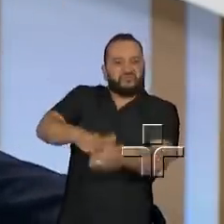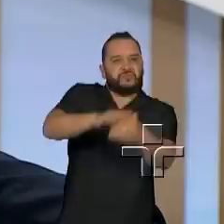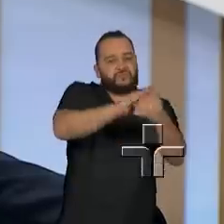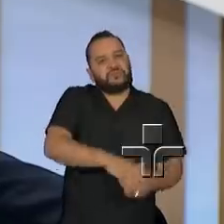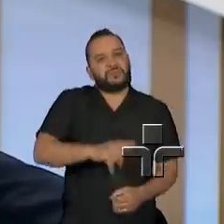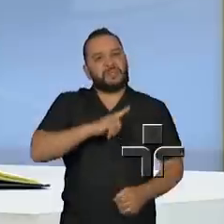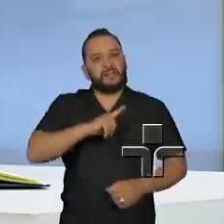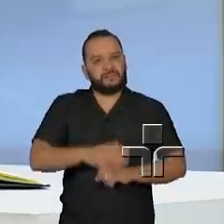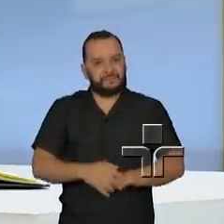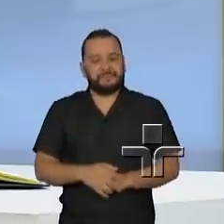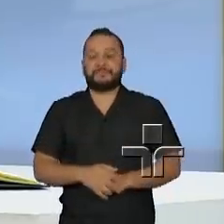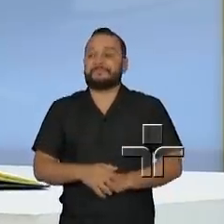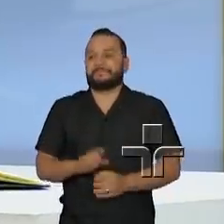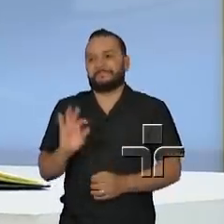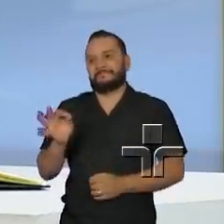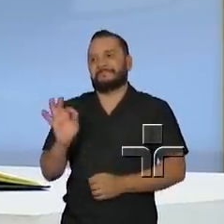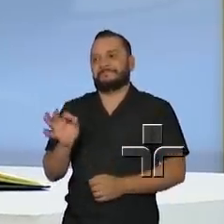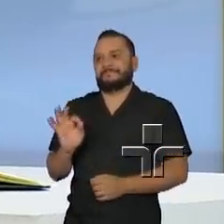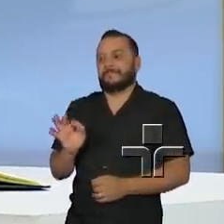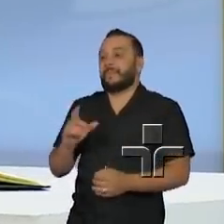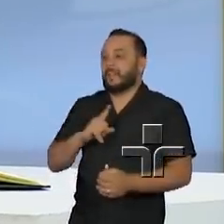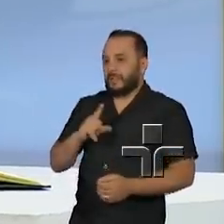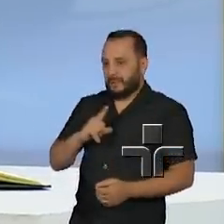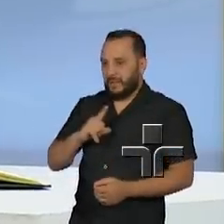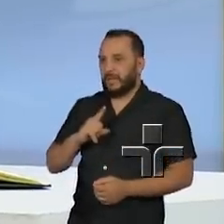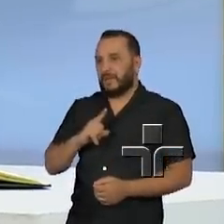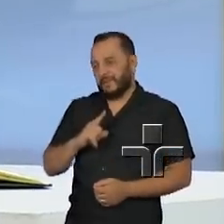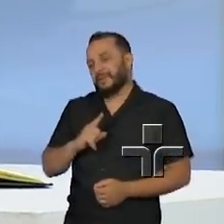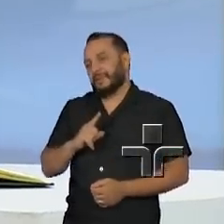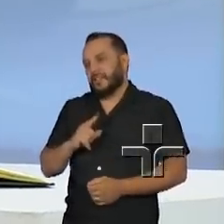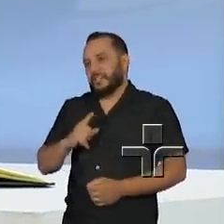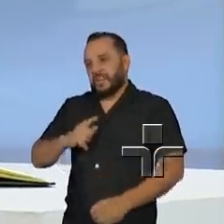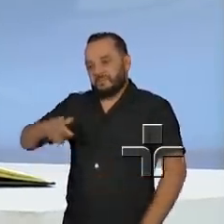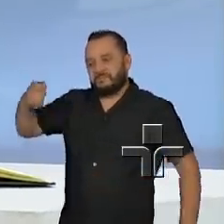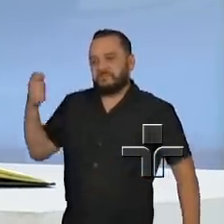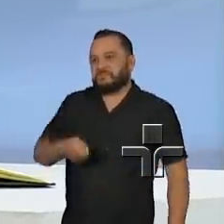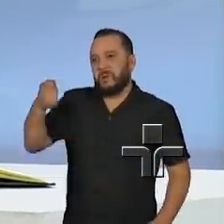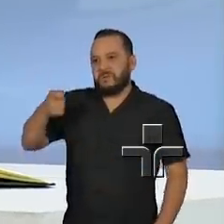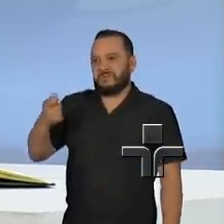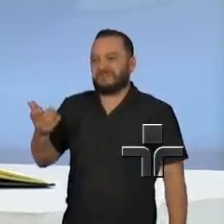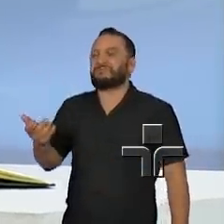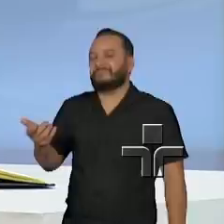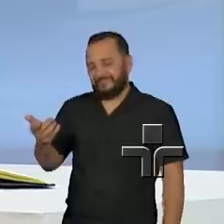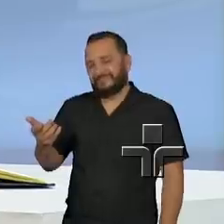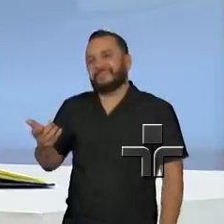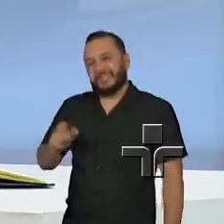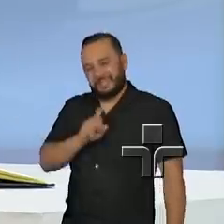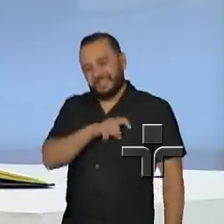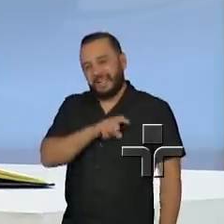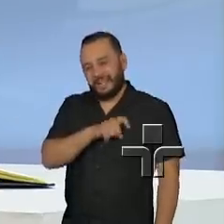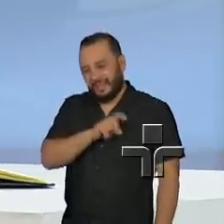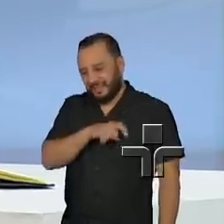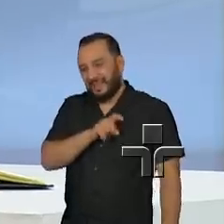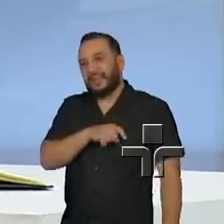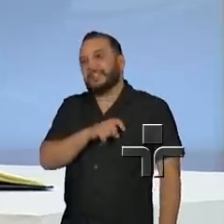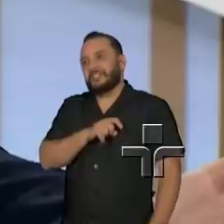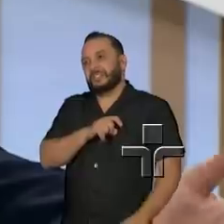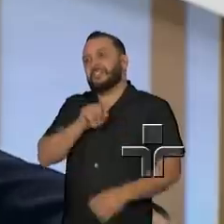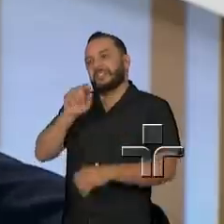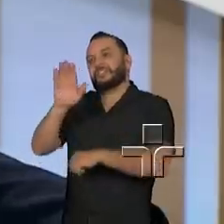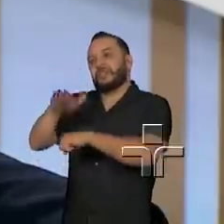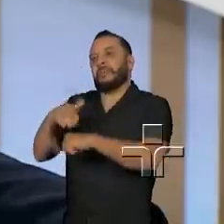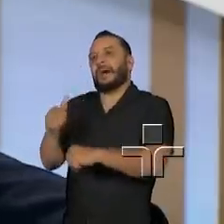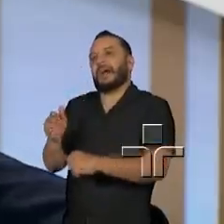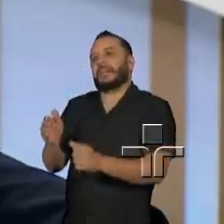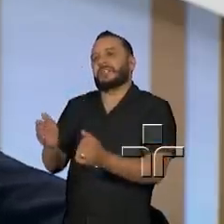tem um fundamentalismo um tanto tribal, né? E que acho que é até sacanagem chamar isso de cristianismo. É horrível, né?